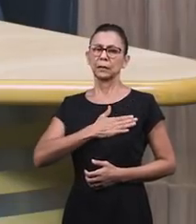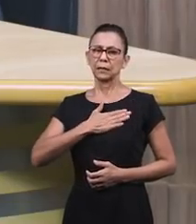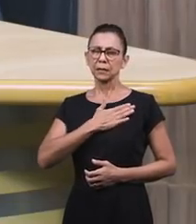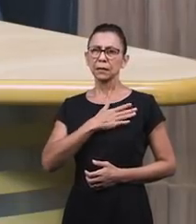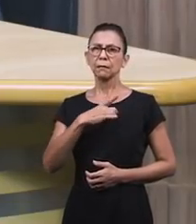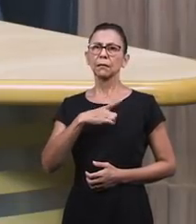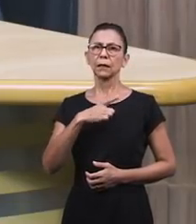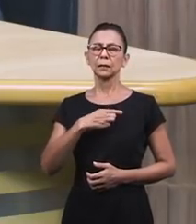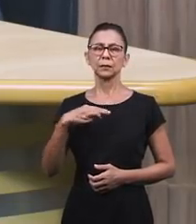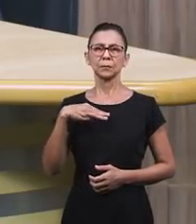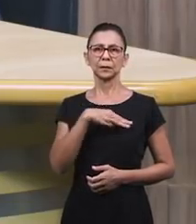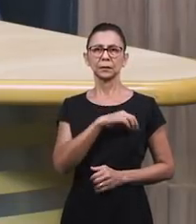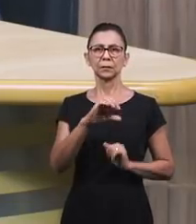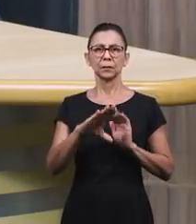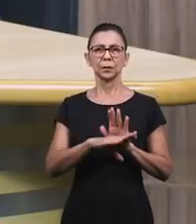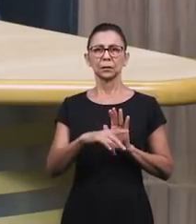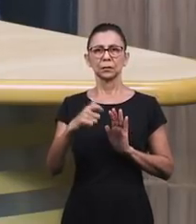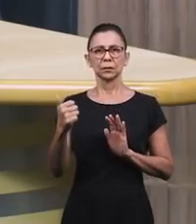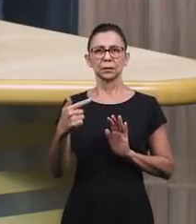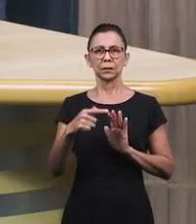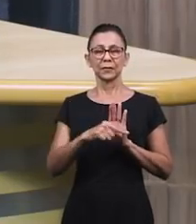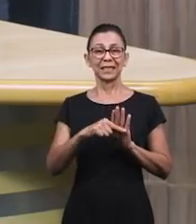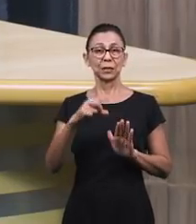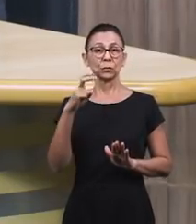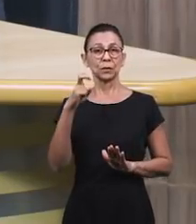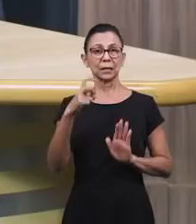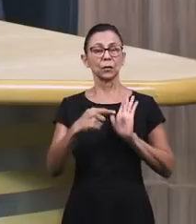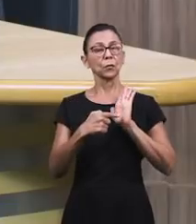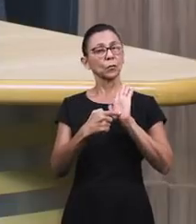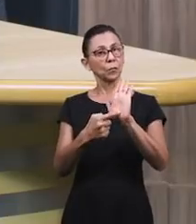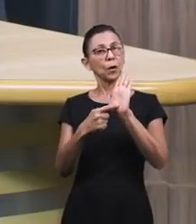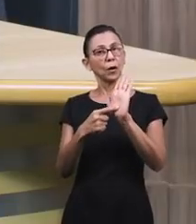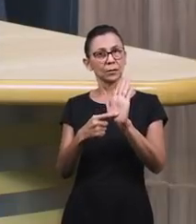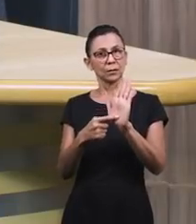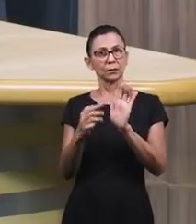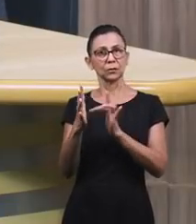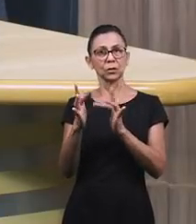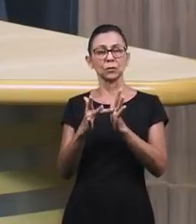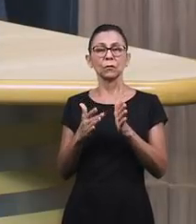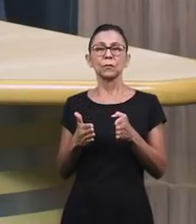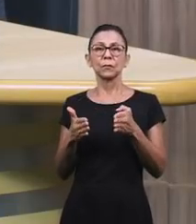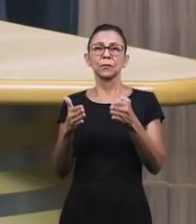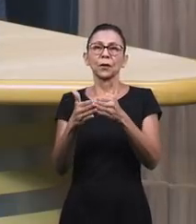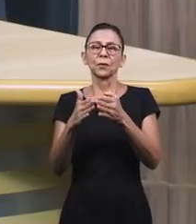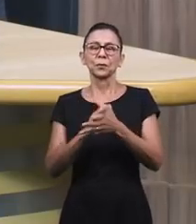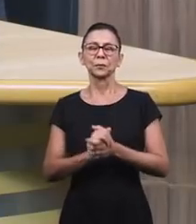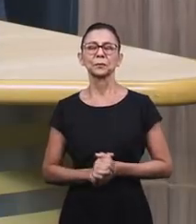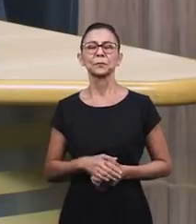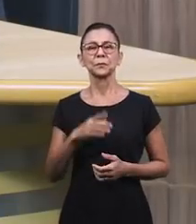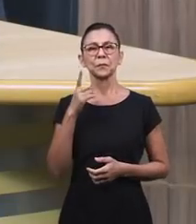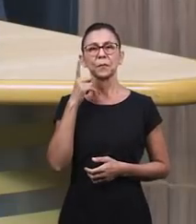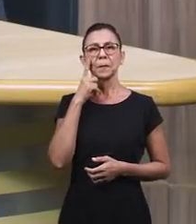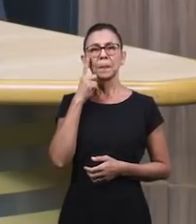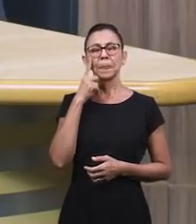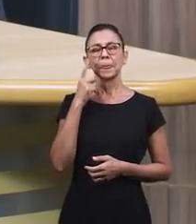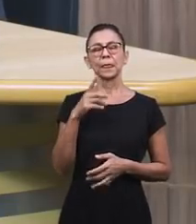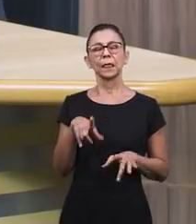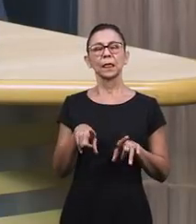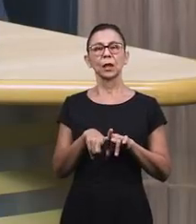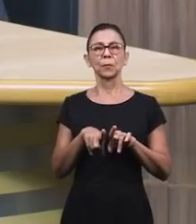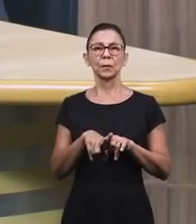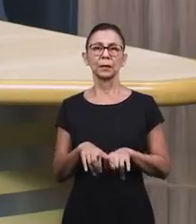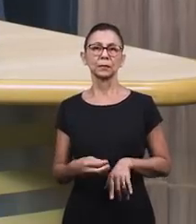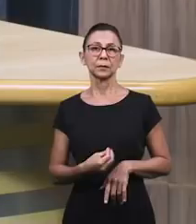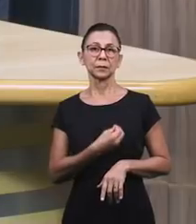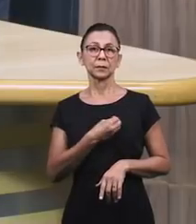17, 5. Então é Jesus ali, enfatizado ali nos evangelhos. Agora nós vemos também a presença